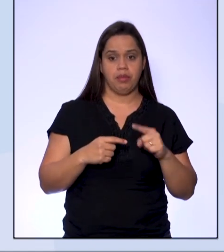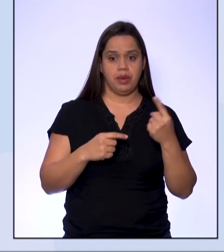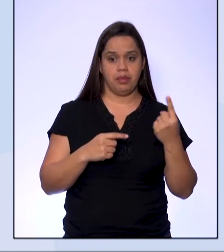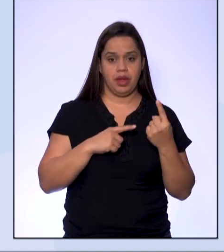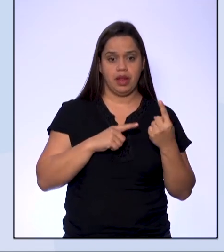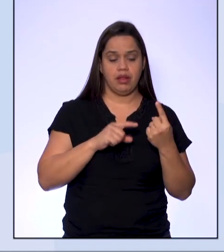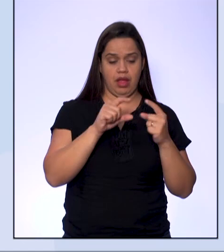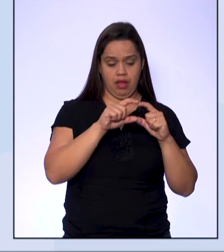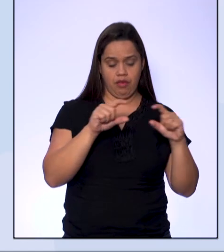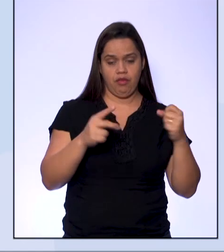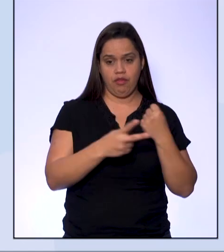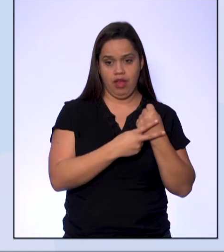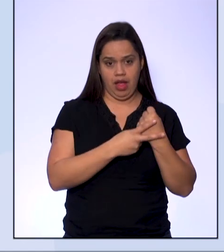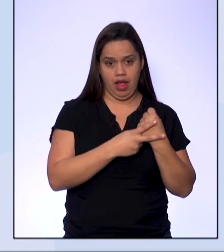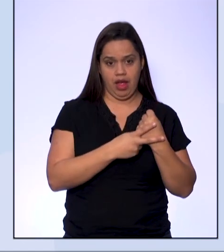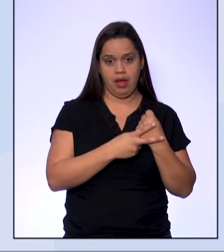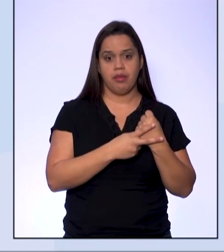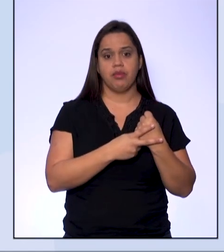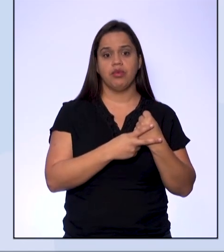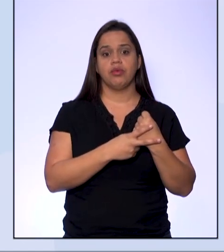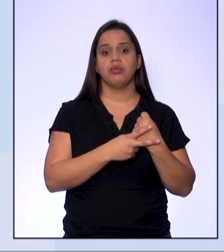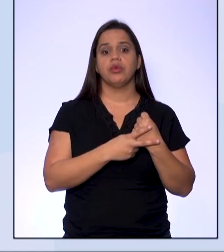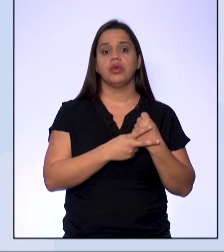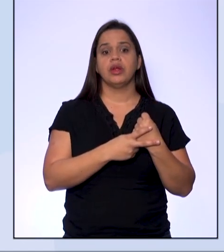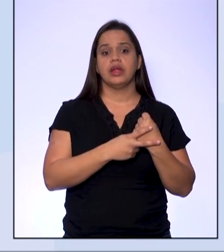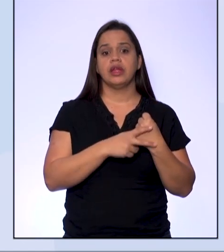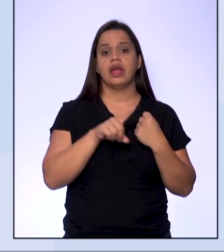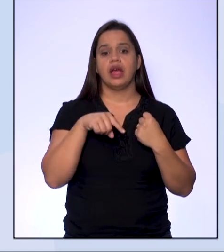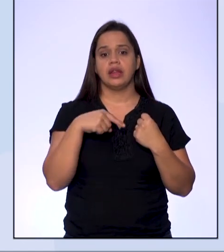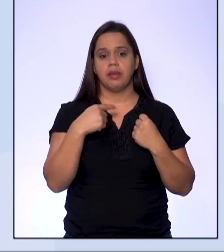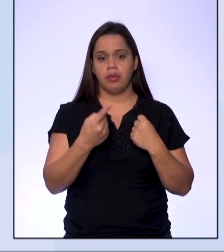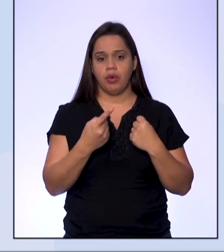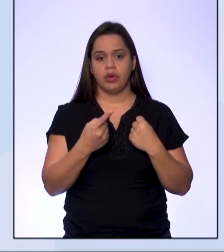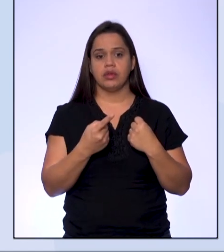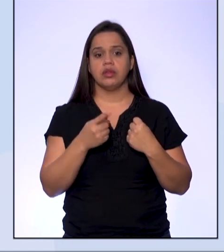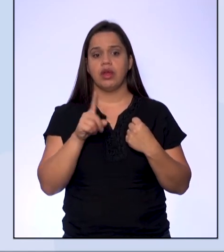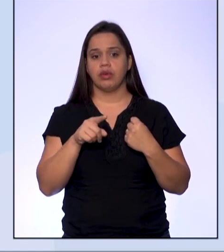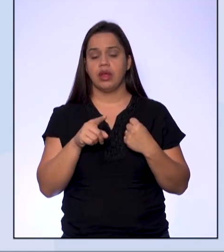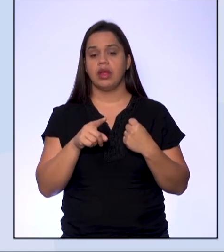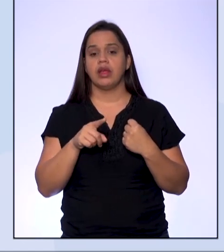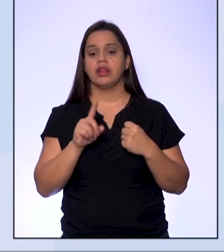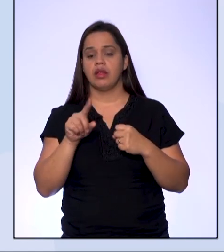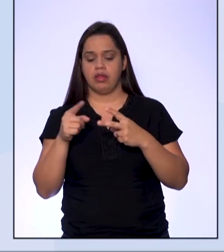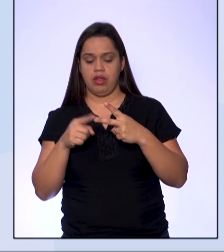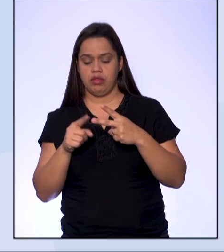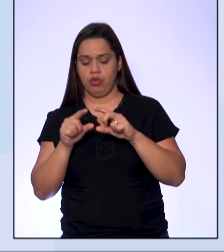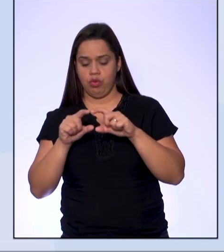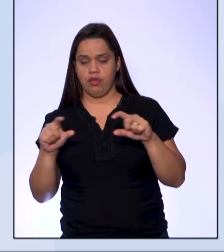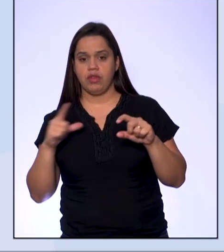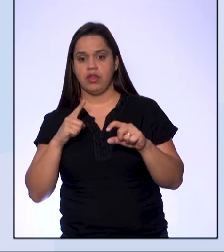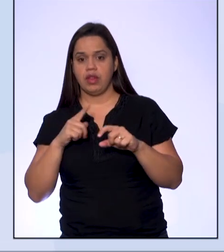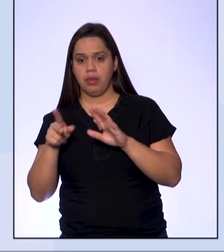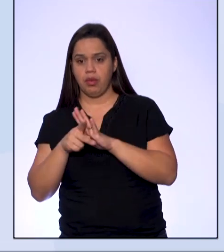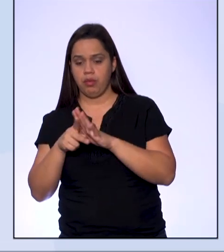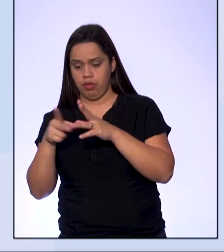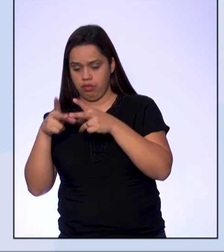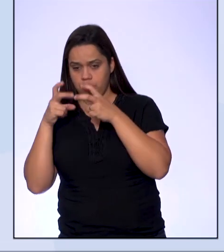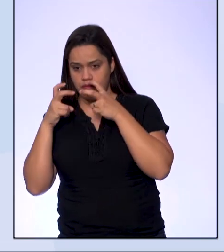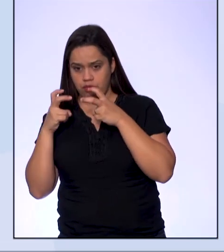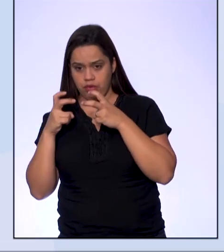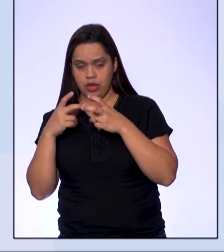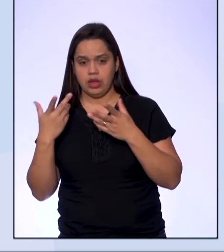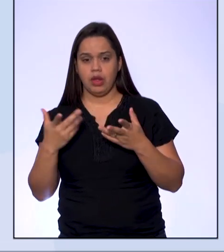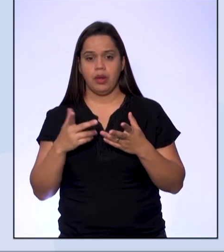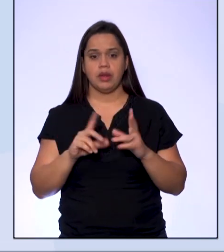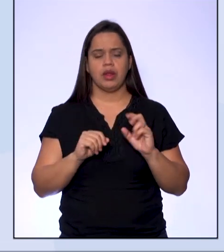certo? Verbo ser. E na segunda oração, reconhecemos, que é o verbo reconhecer. Olha que interessante, né? o mas então, ali, aqui eu tenho o primeiro período. o